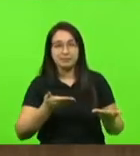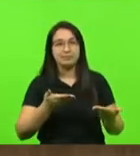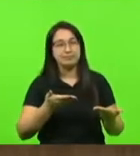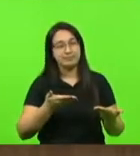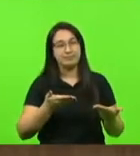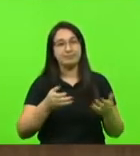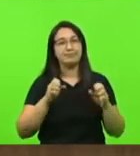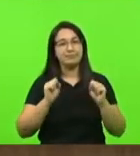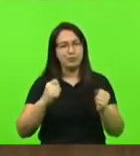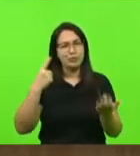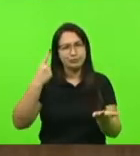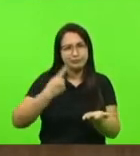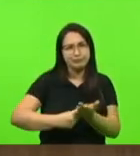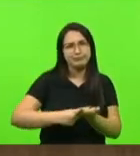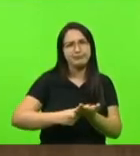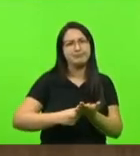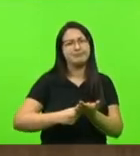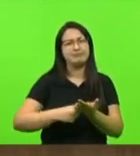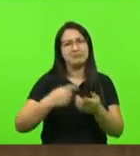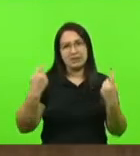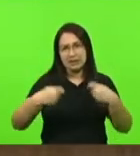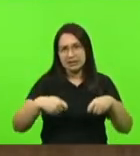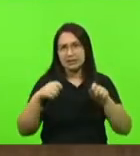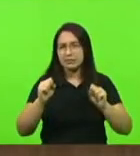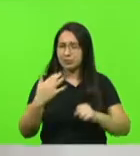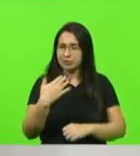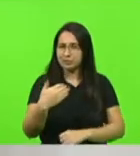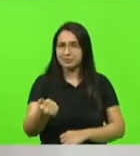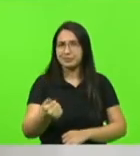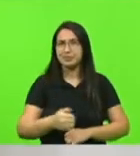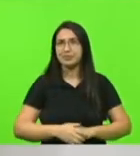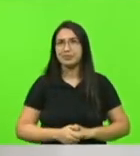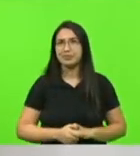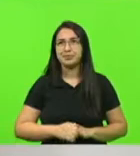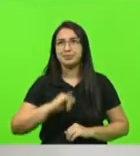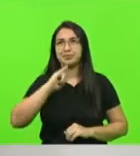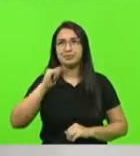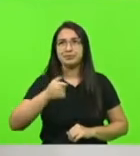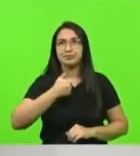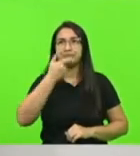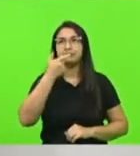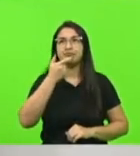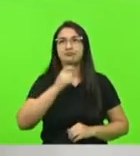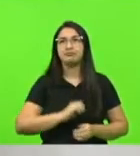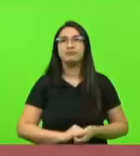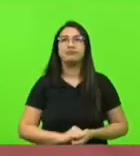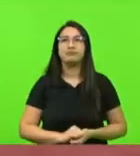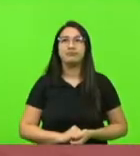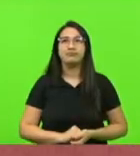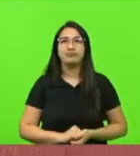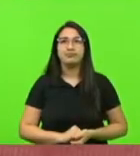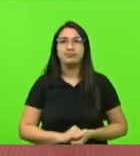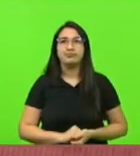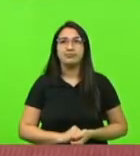conte conosco no que for necessário. Obrigado. Deputado Jair Comper. Senhor presidente, nosso